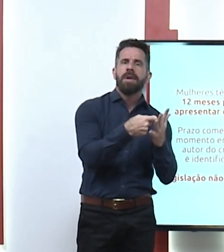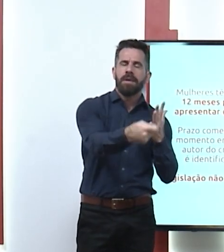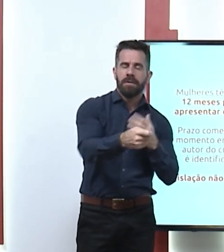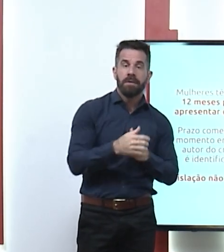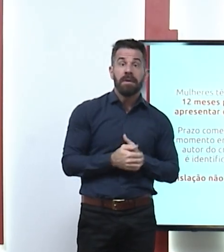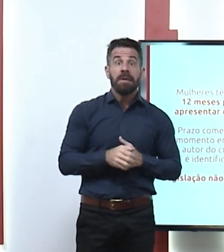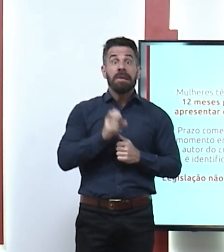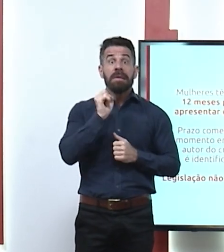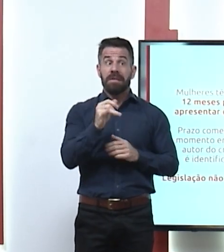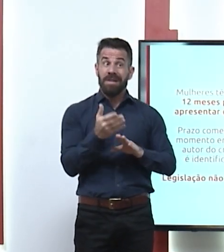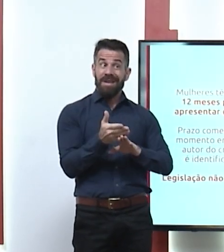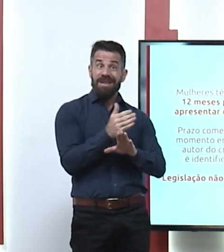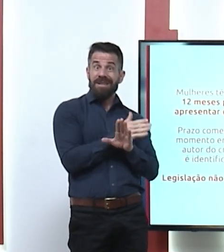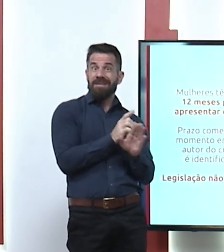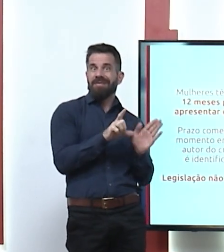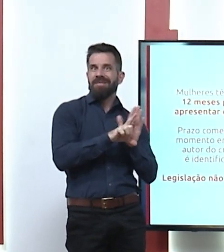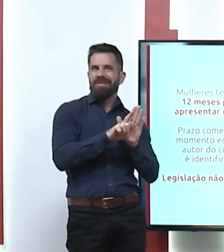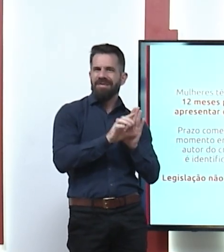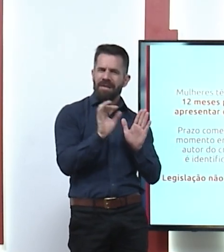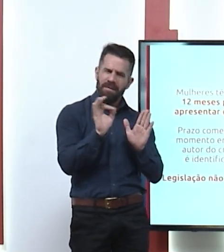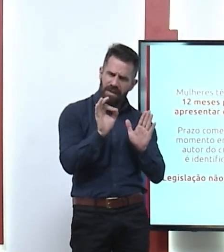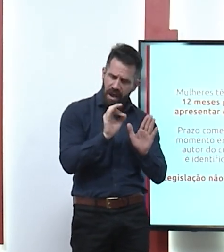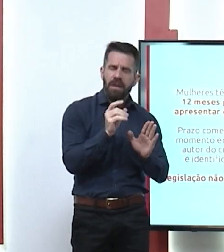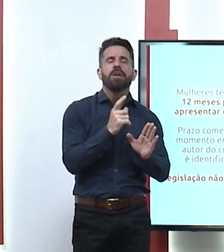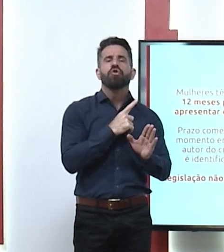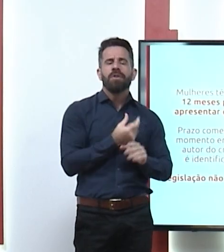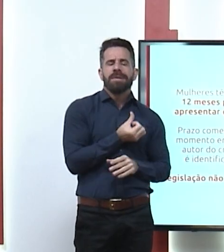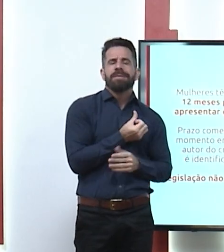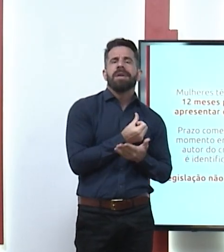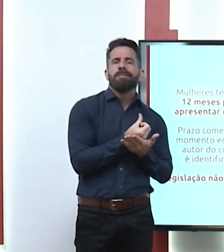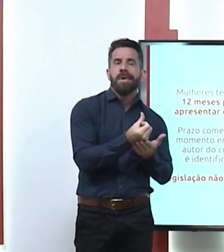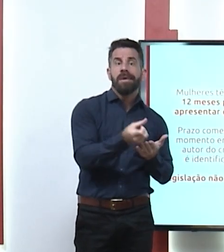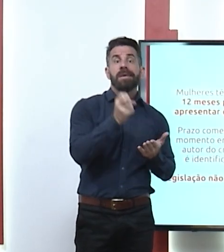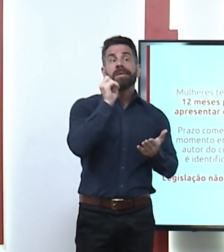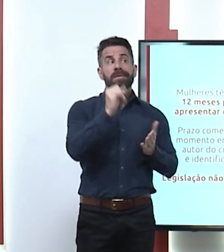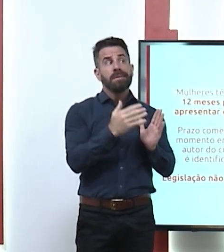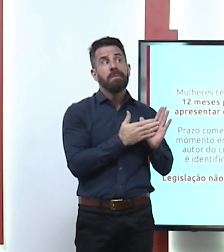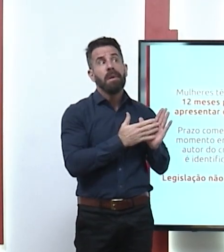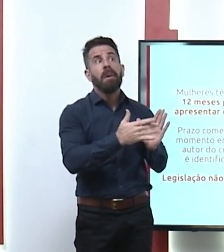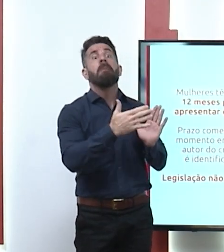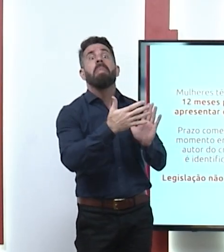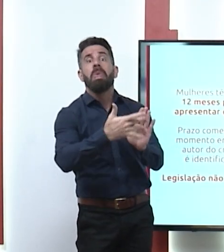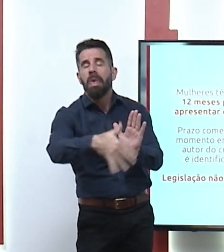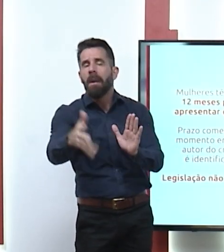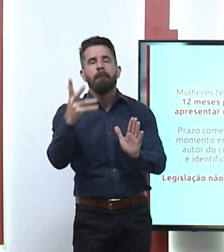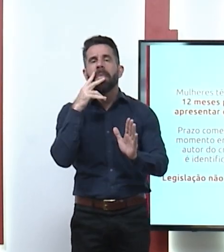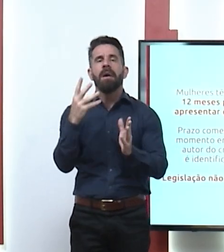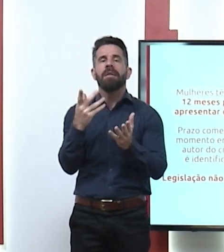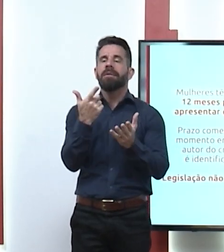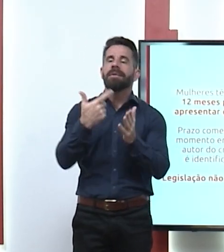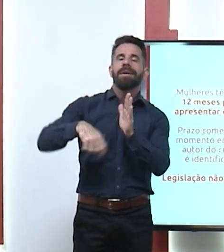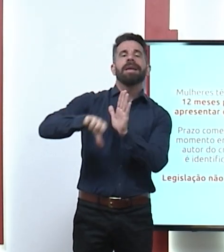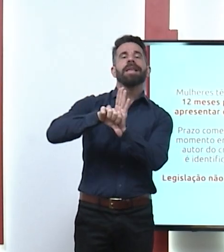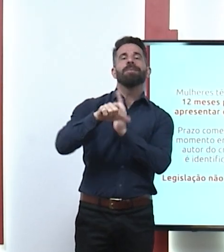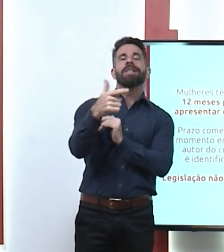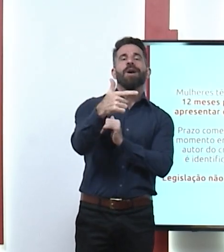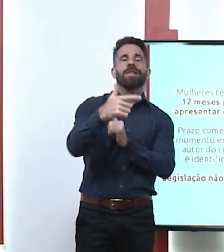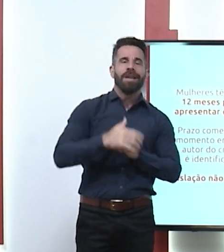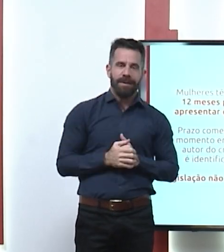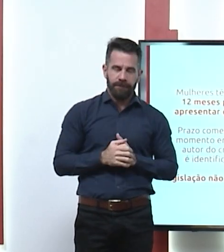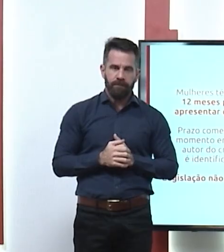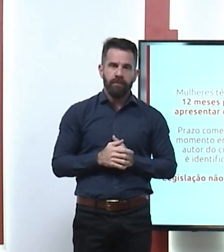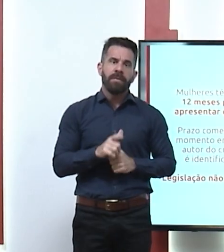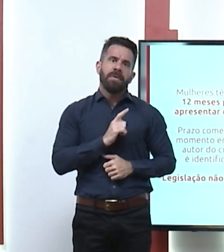meses e após esse intervalo, o crime prescrevia. A legislação não retroage para abrir